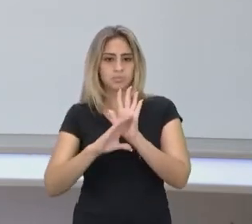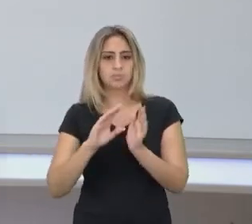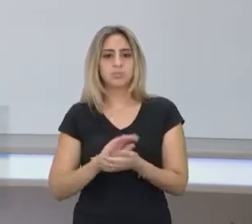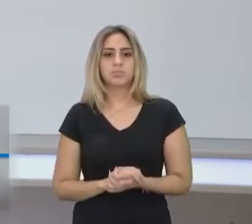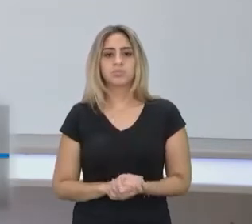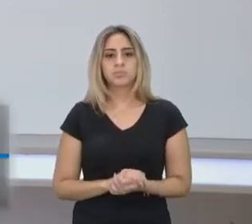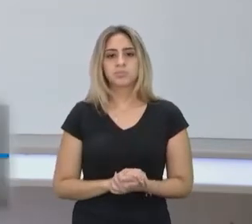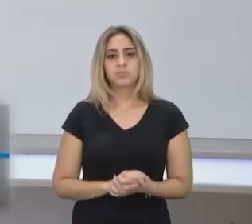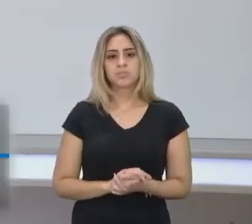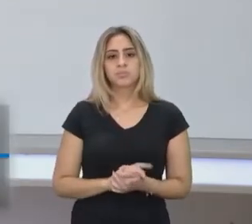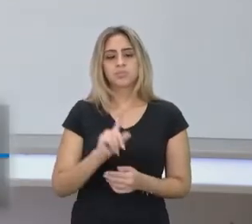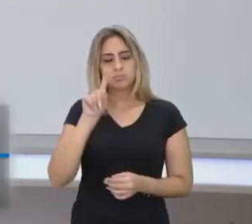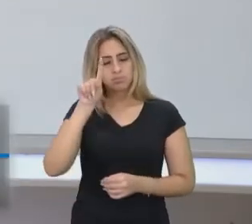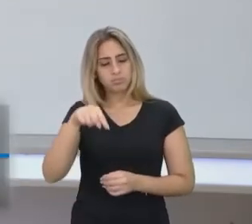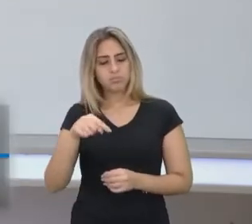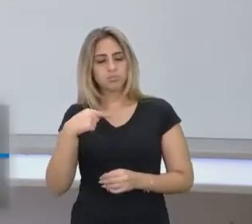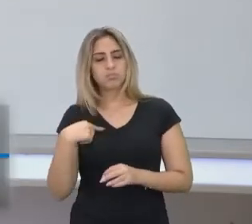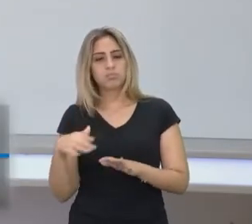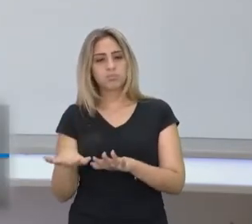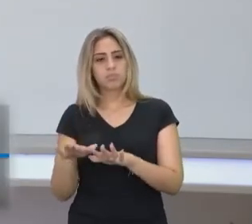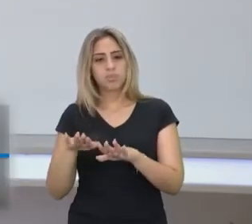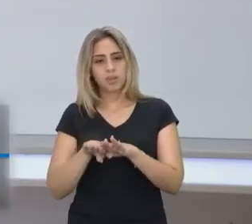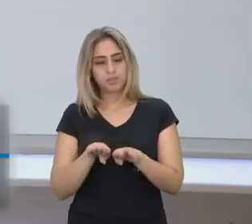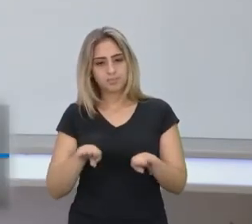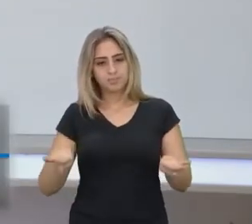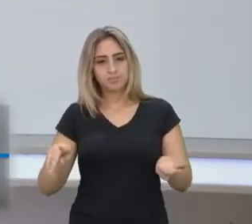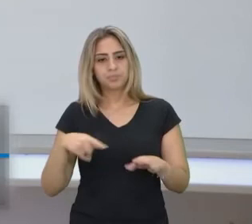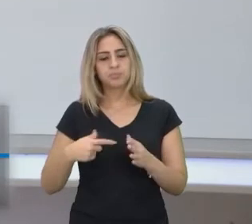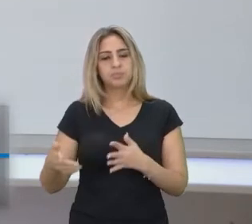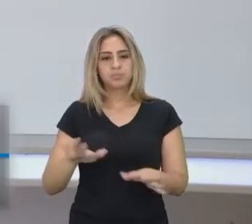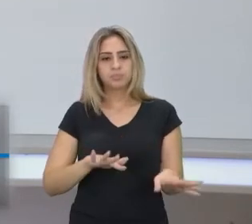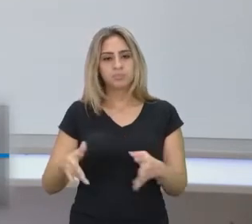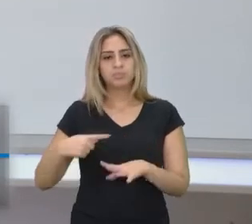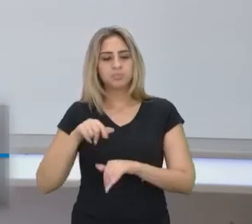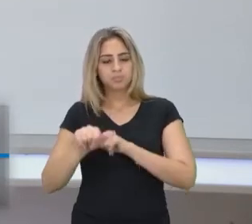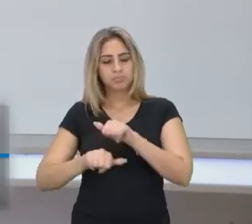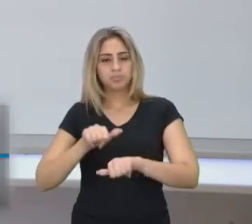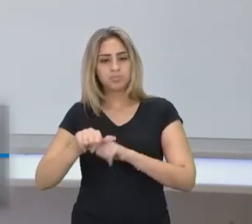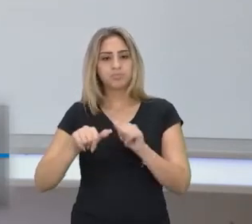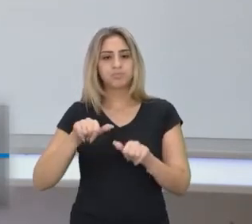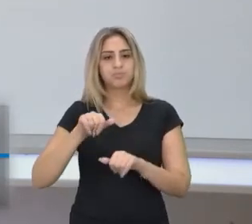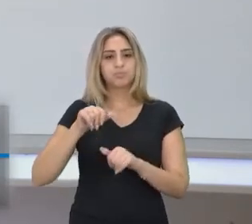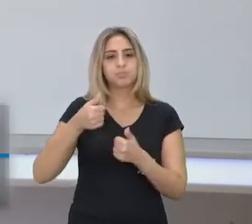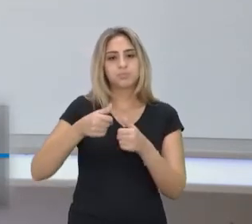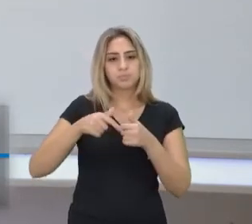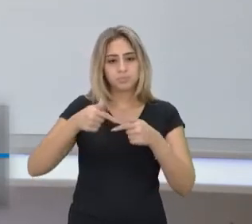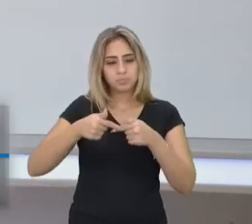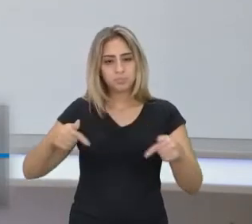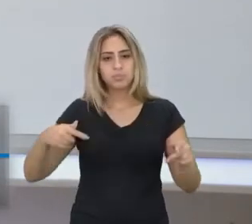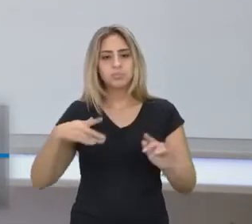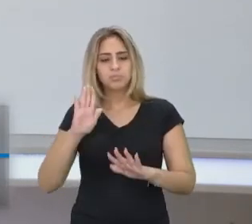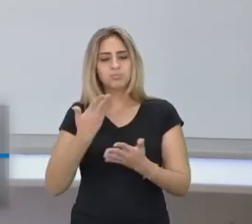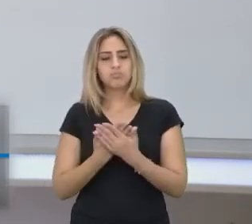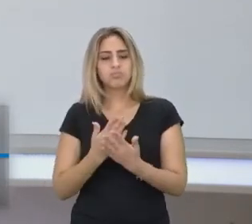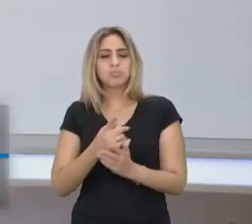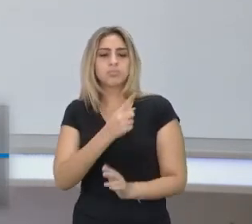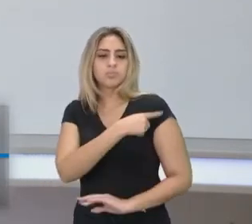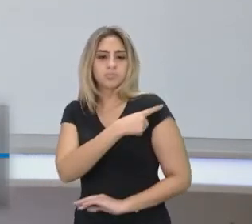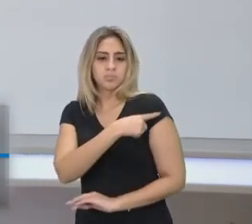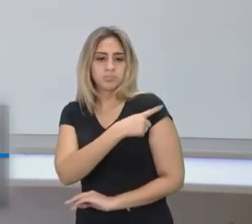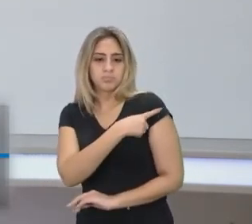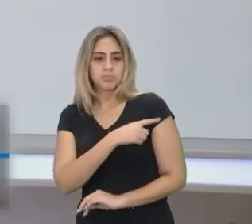né, que é equilíbrio em movimento, retomar as químicas que vocês já estudaram lá na primeira